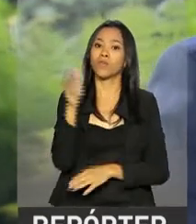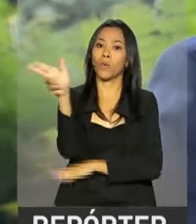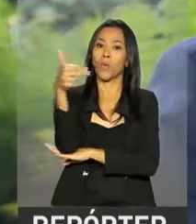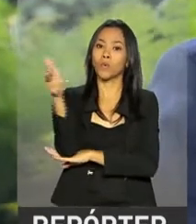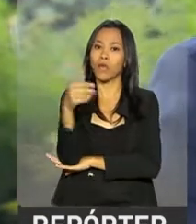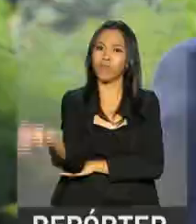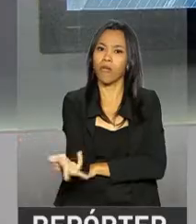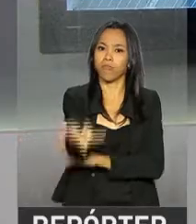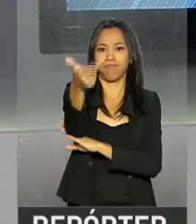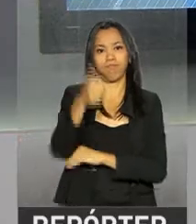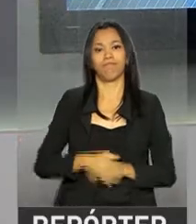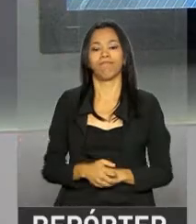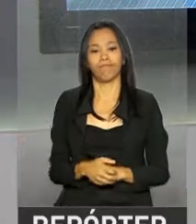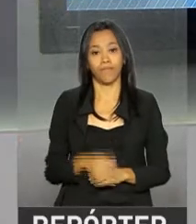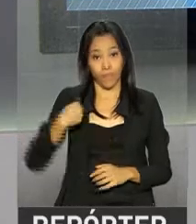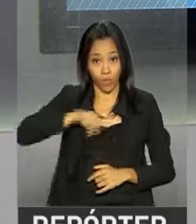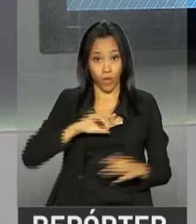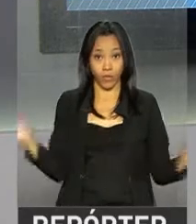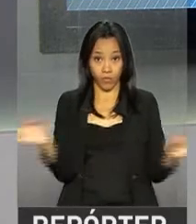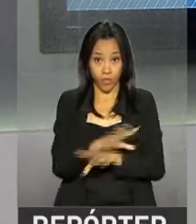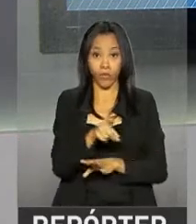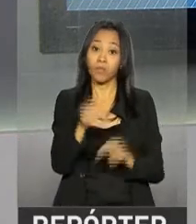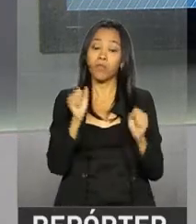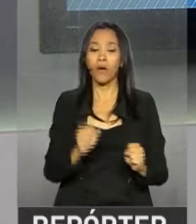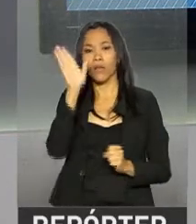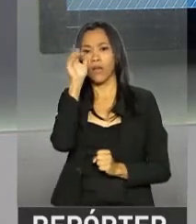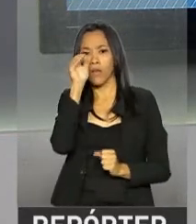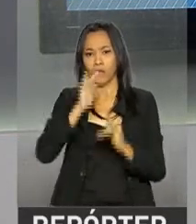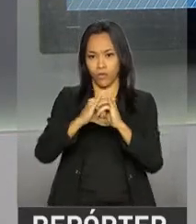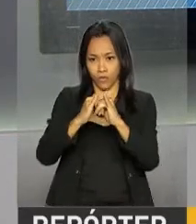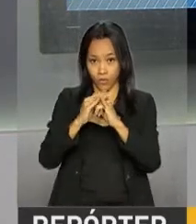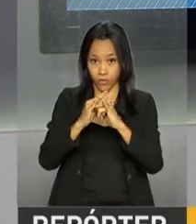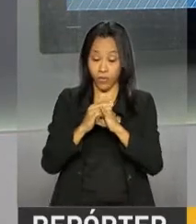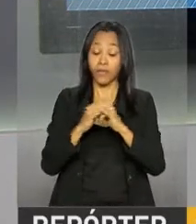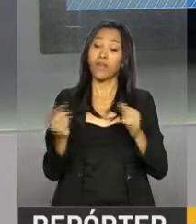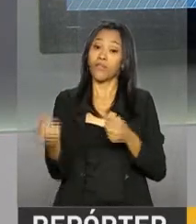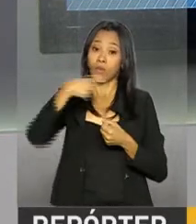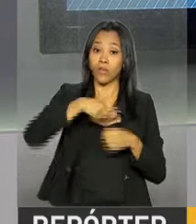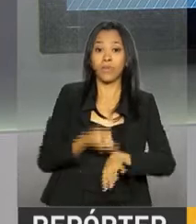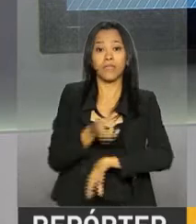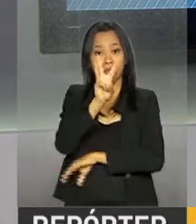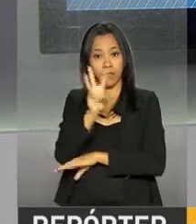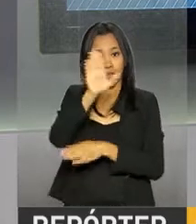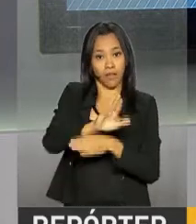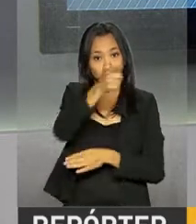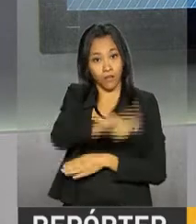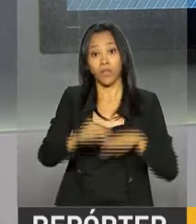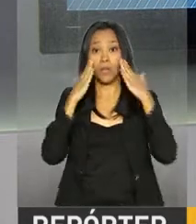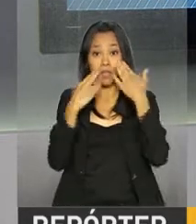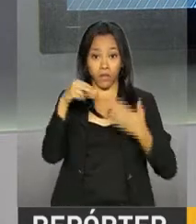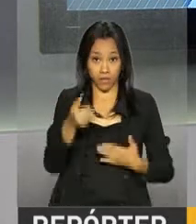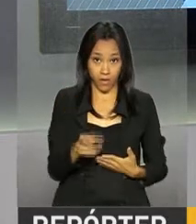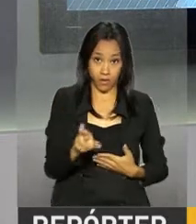mais eficiente nós ficamos por aqui você pode rever as reportagens no youtube voltamos às três da tarde na próxima edição do